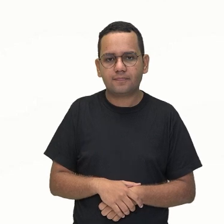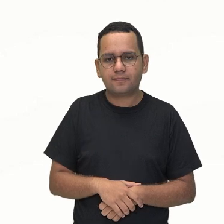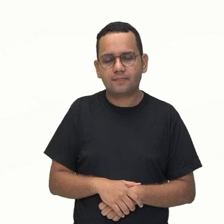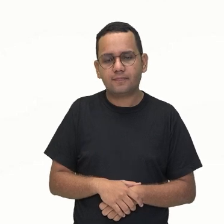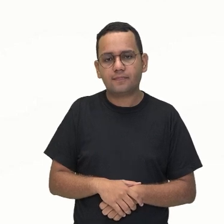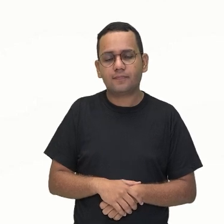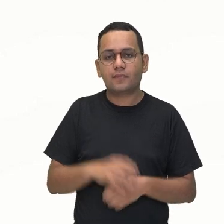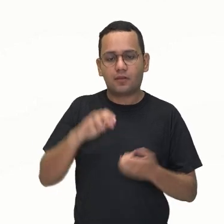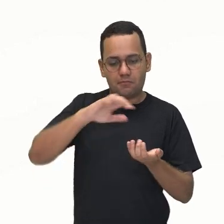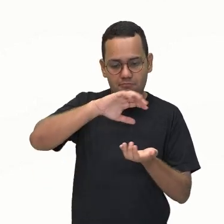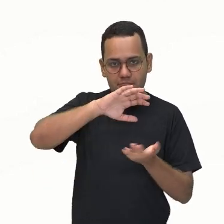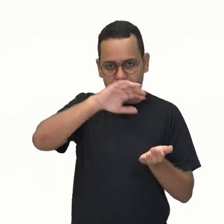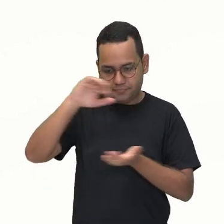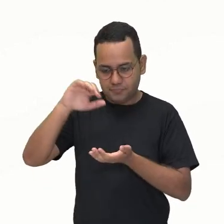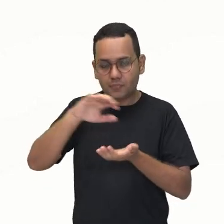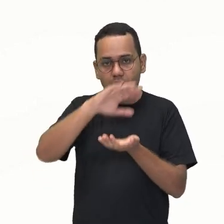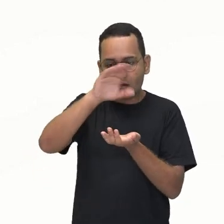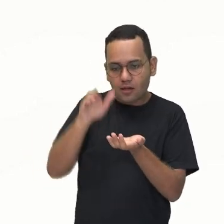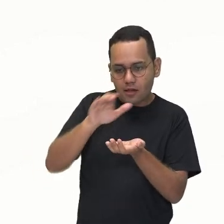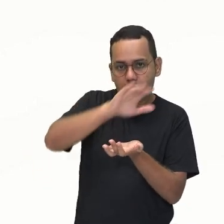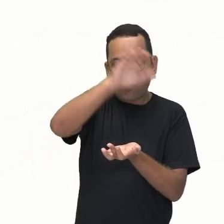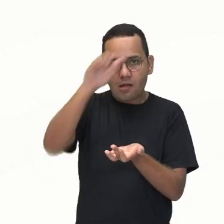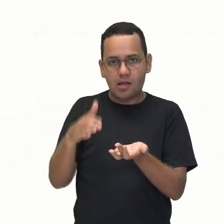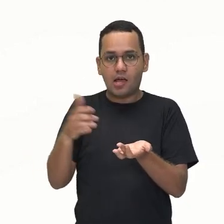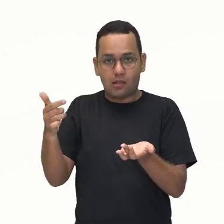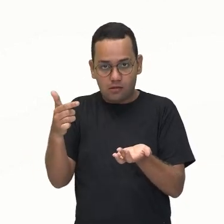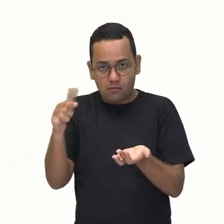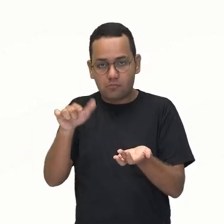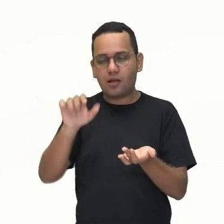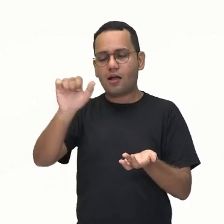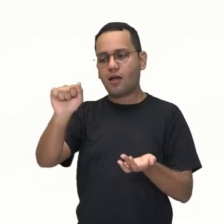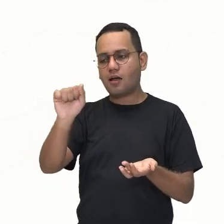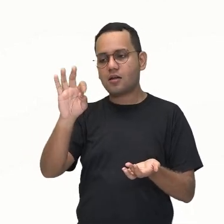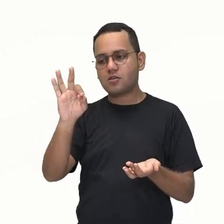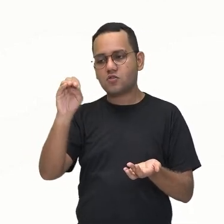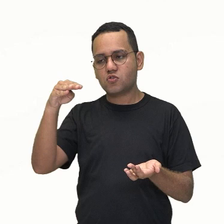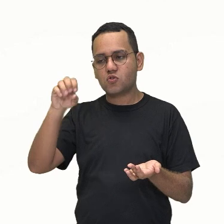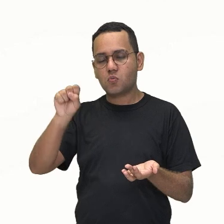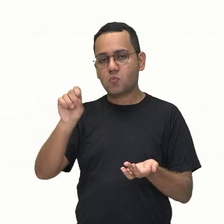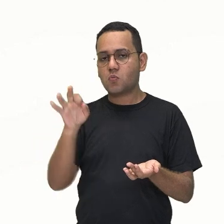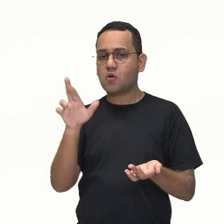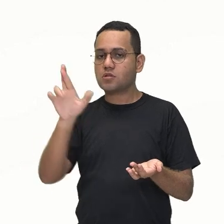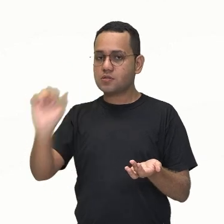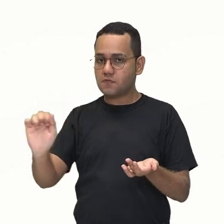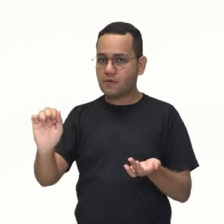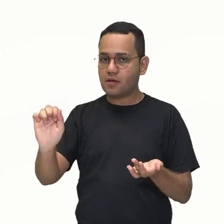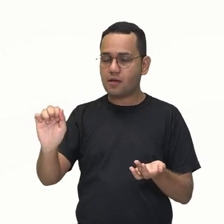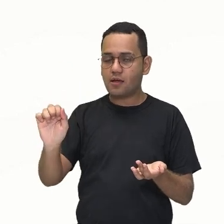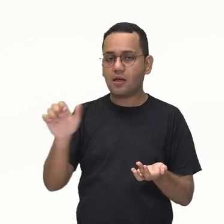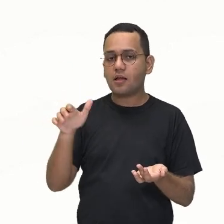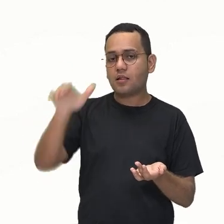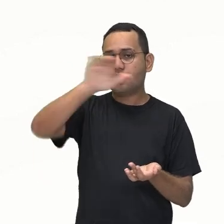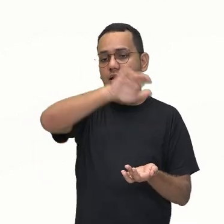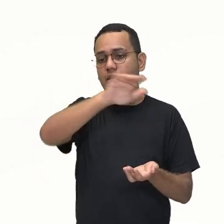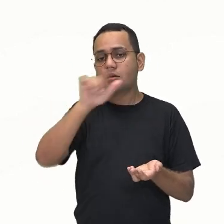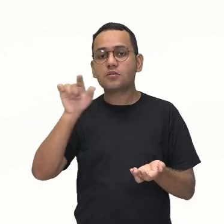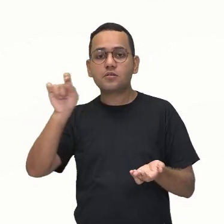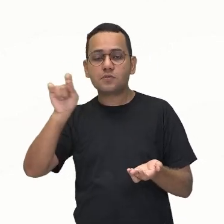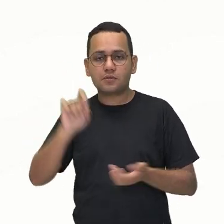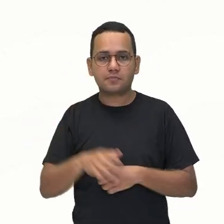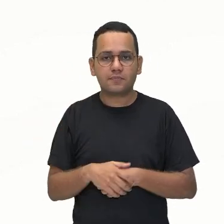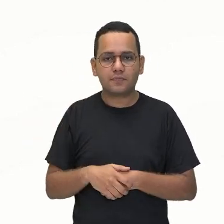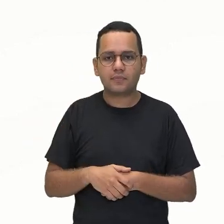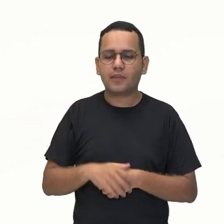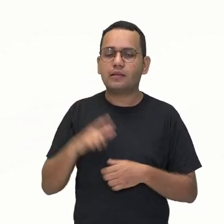da superfície da Terra, da crosta, né, da litosfera, e que eles são formados por